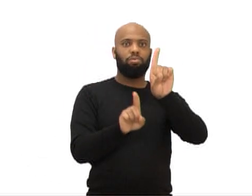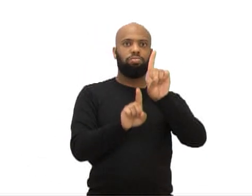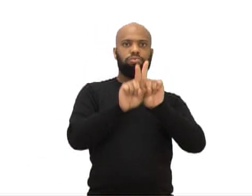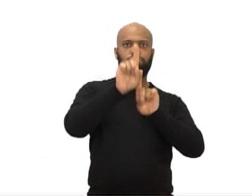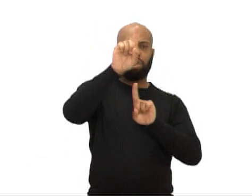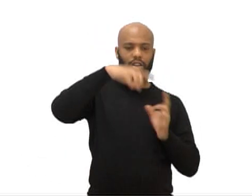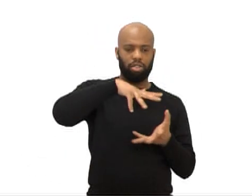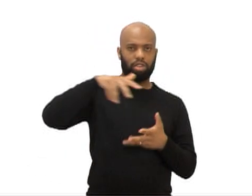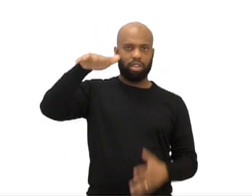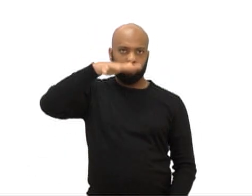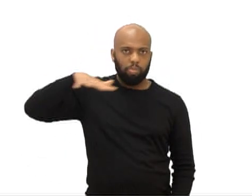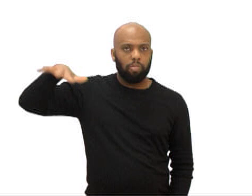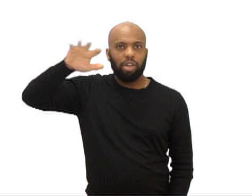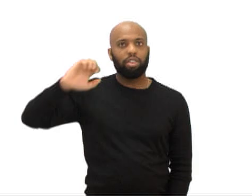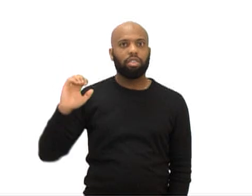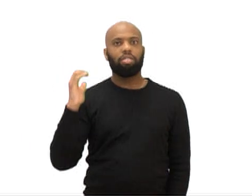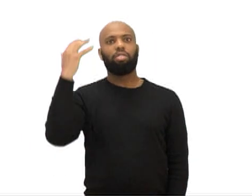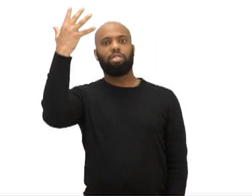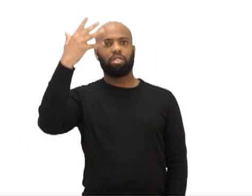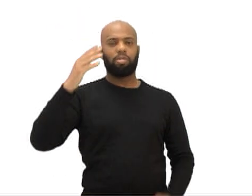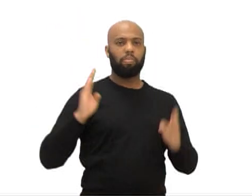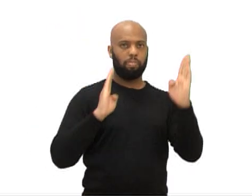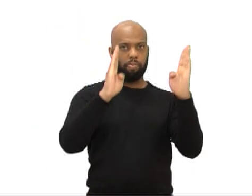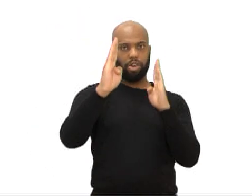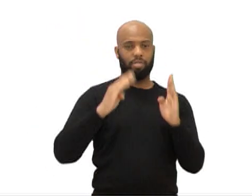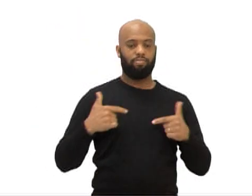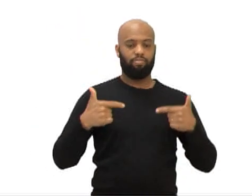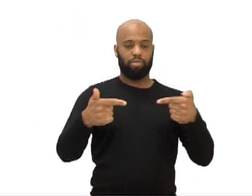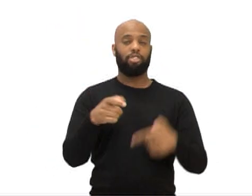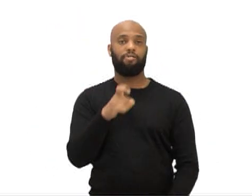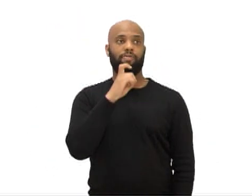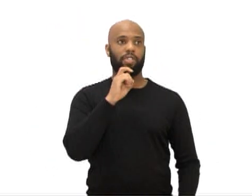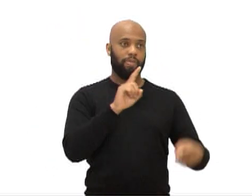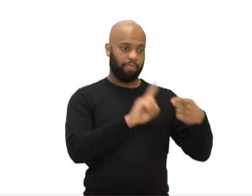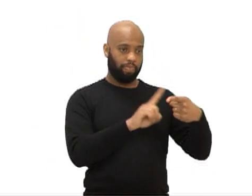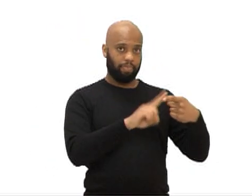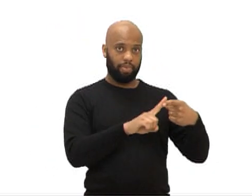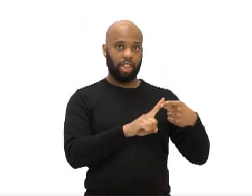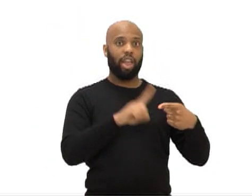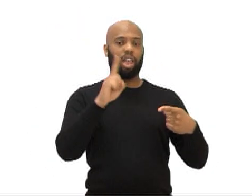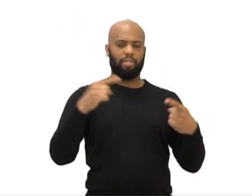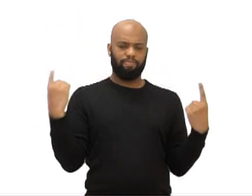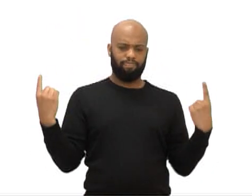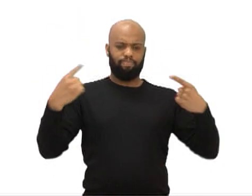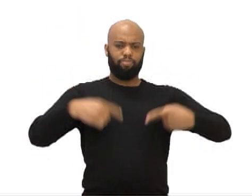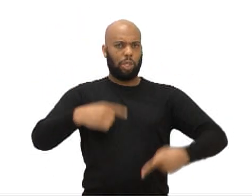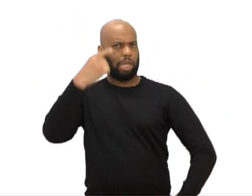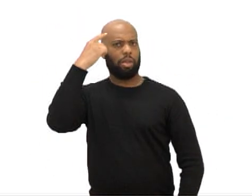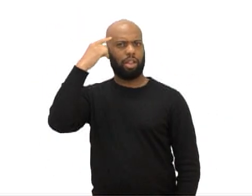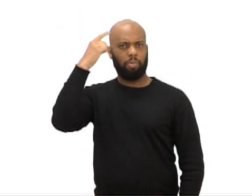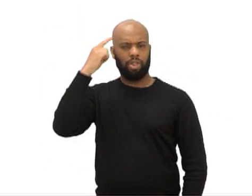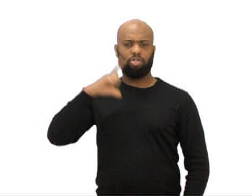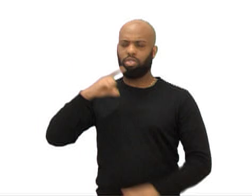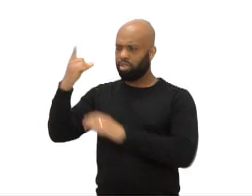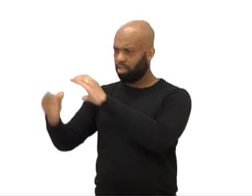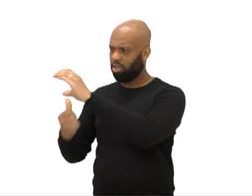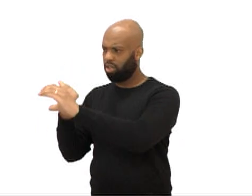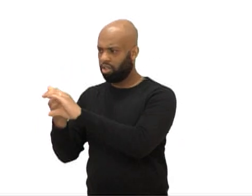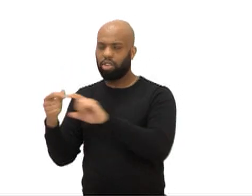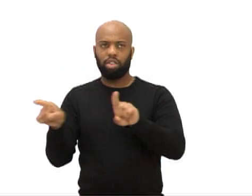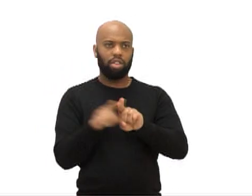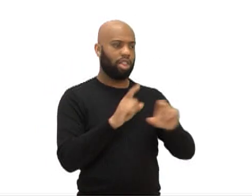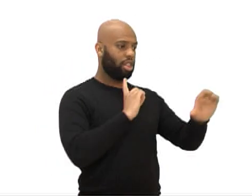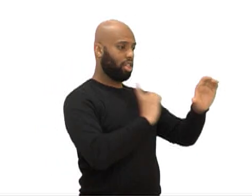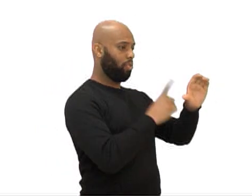espacial ocorridas durante a Guerra Fria? A. Uma disputa ideológica entre o capitalismo e o